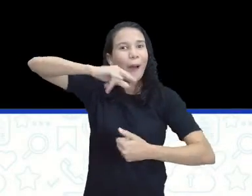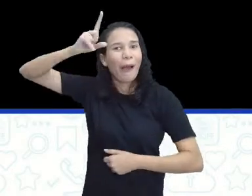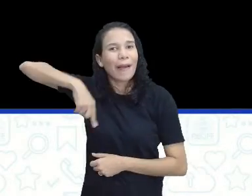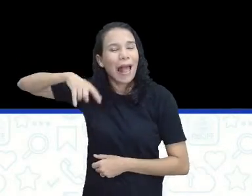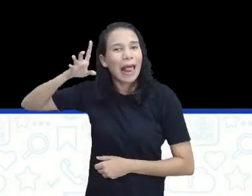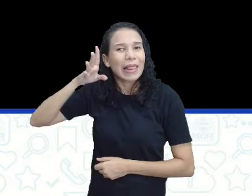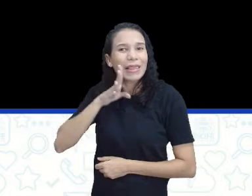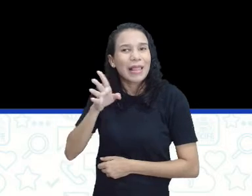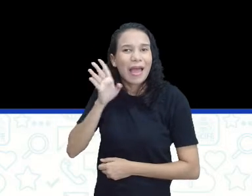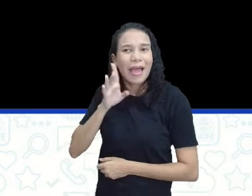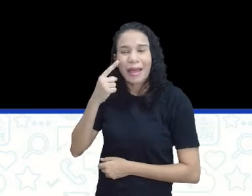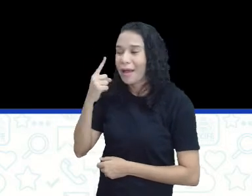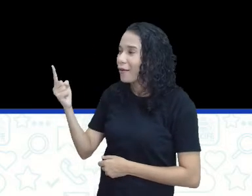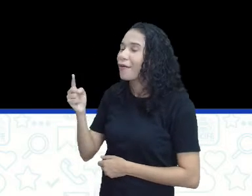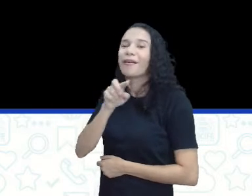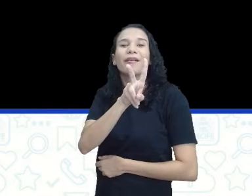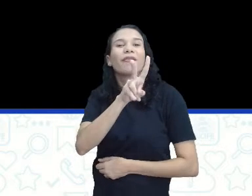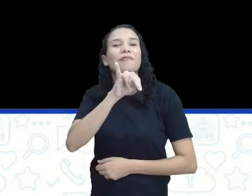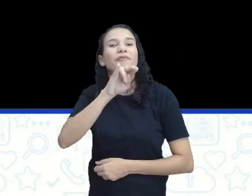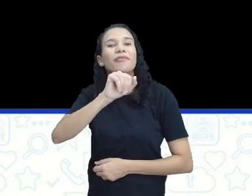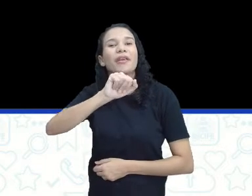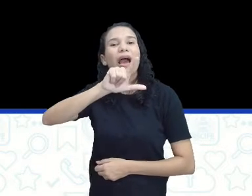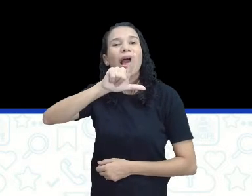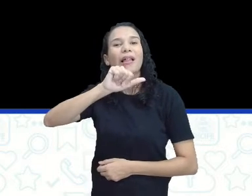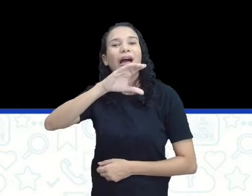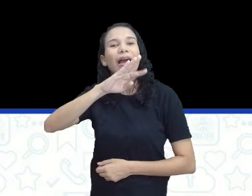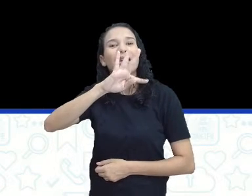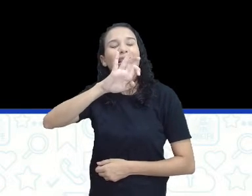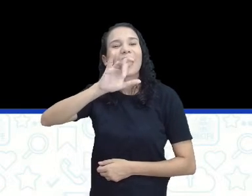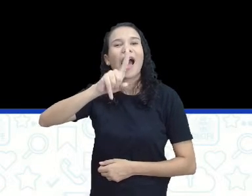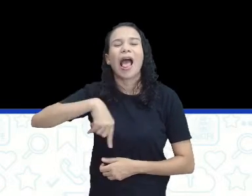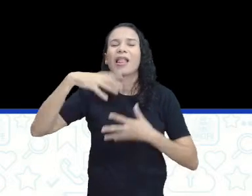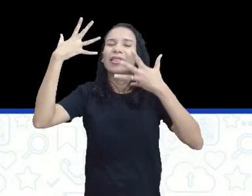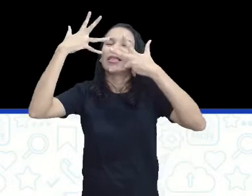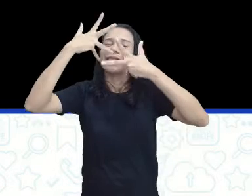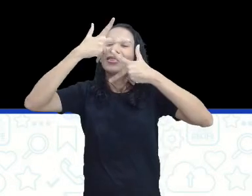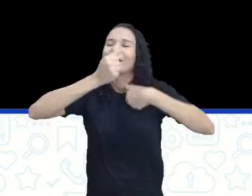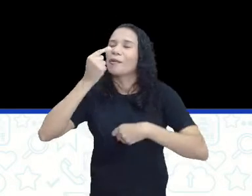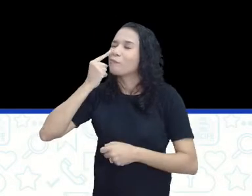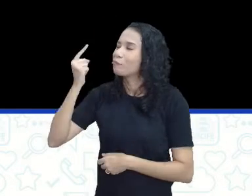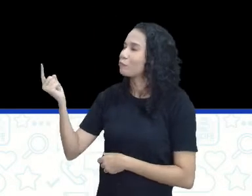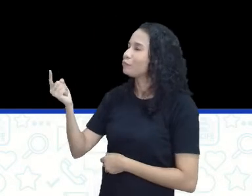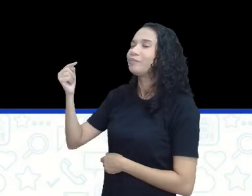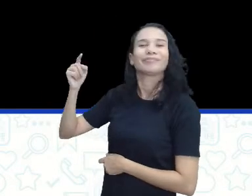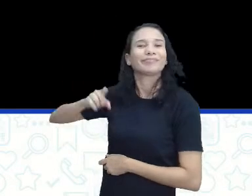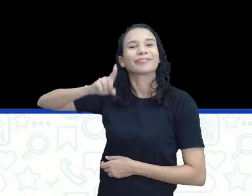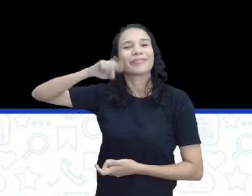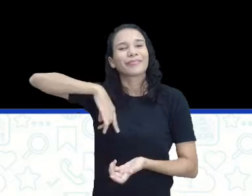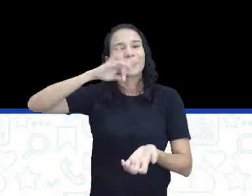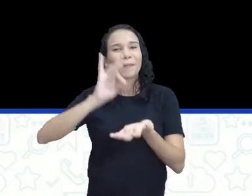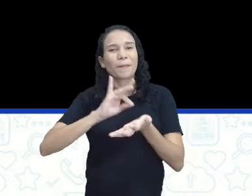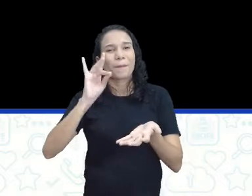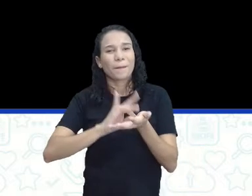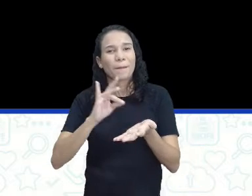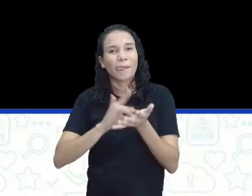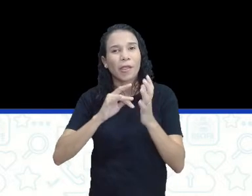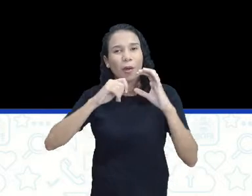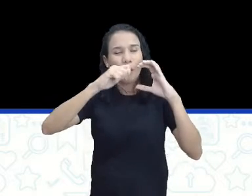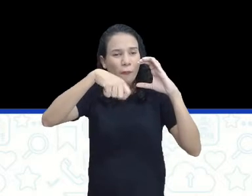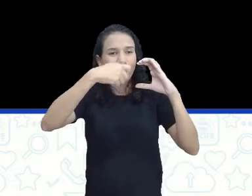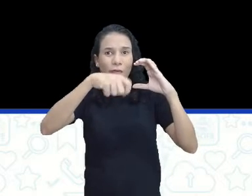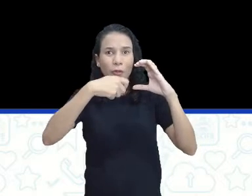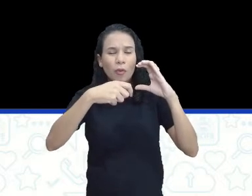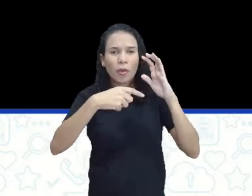bacana a nossa Via Láctea. Vê esse vídeo, que lindo, né? Pois é um videozinho que